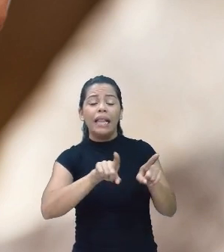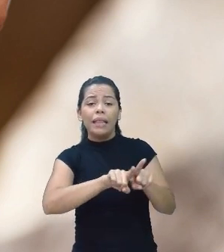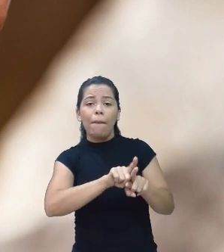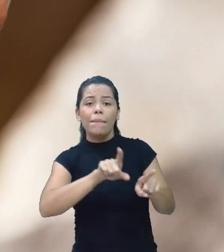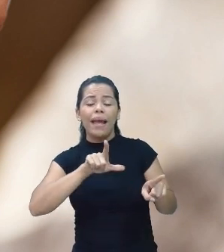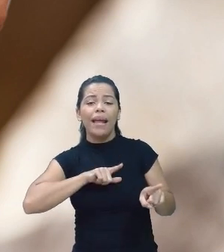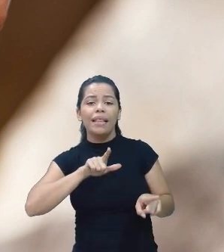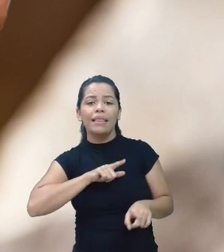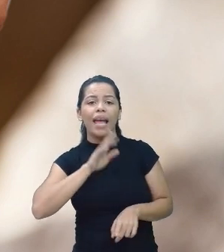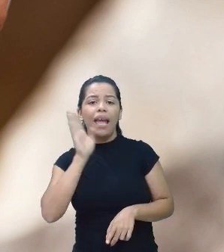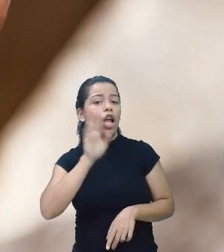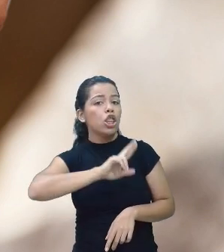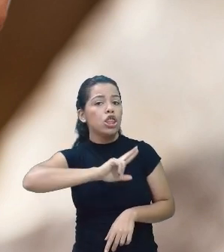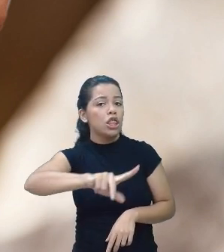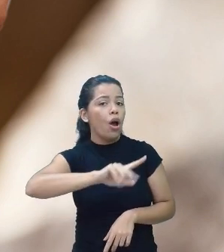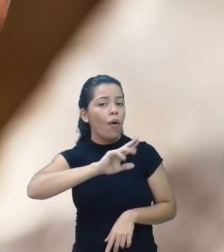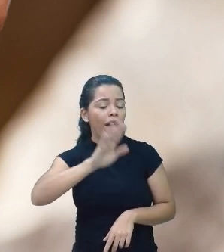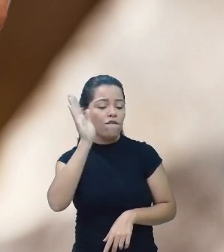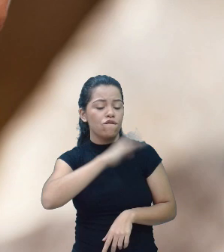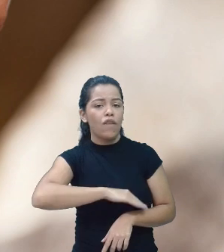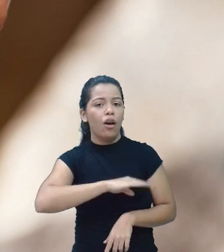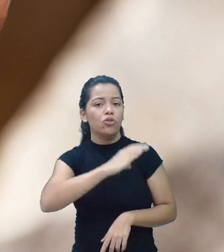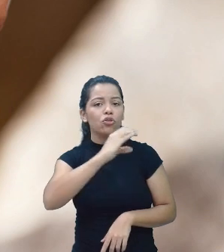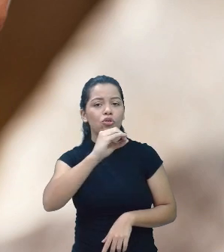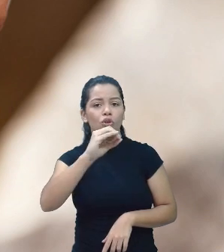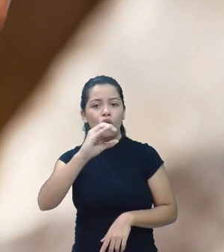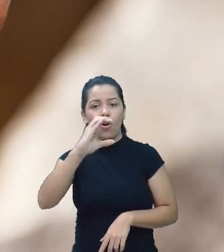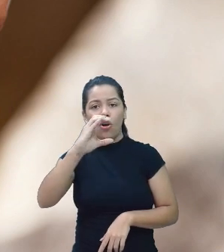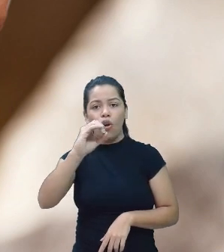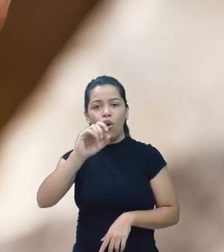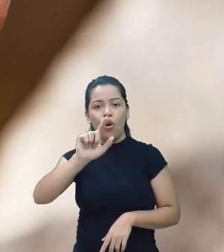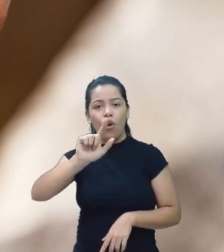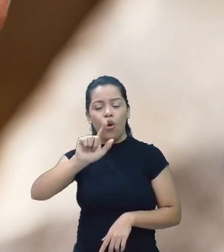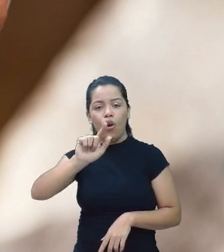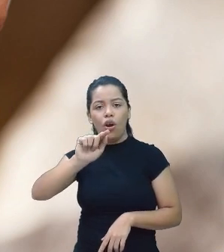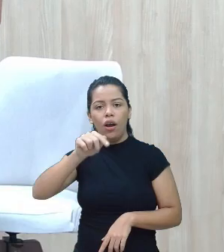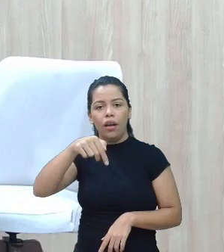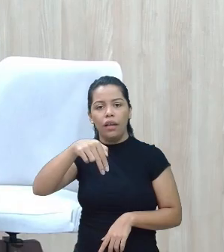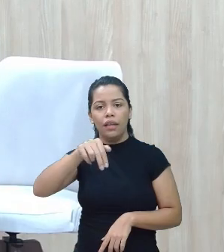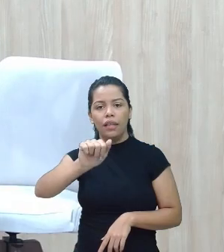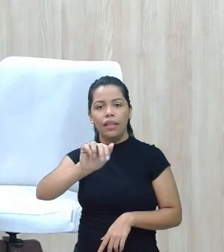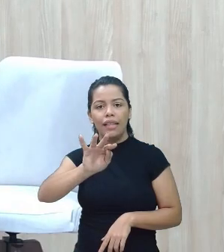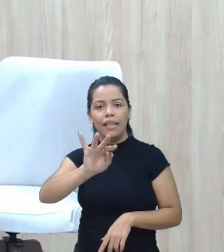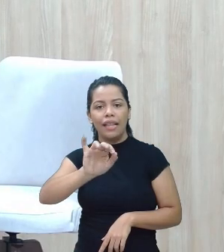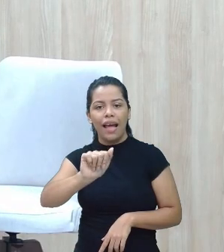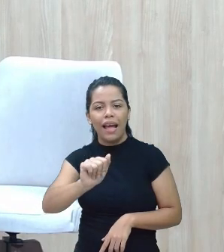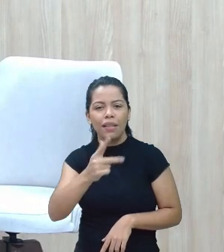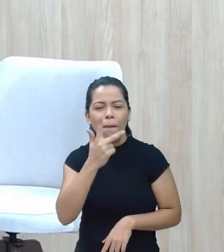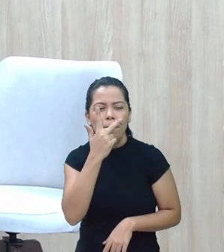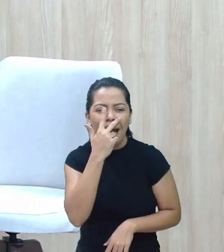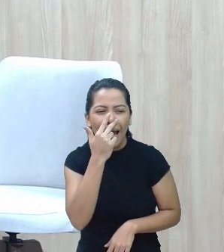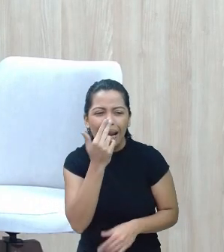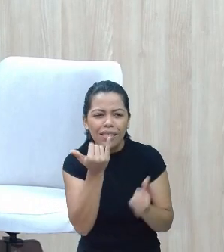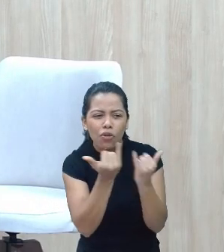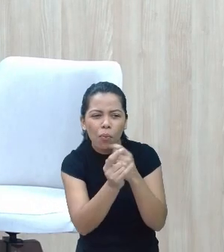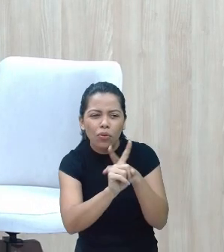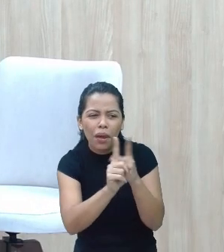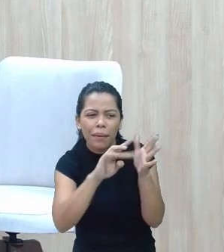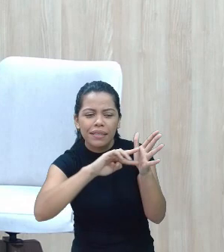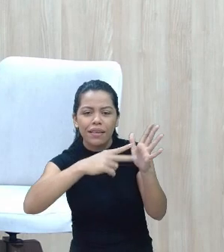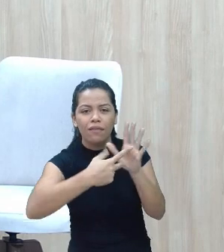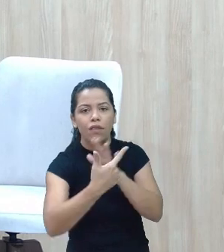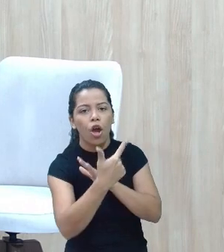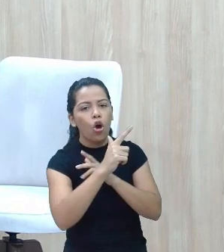a palavra lunch. Lunch em inglês não é lanche, tá? Lunch em inglês é almoço, certo? Então isso chama